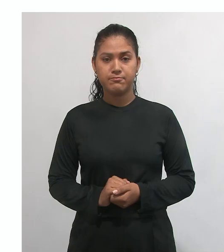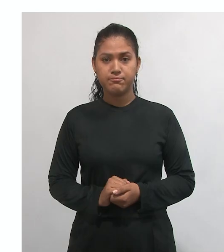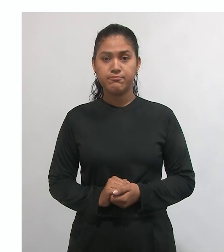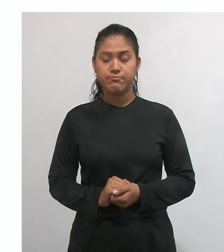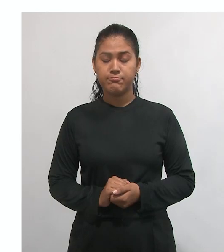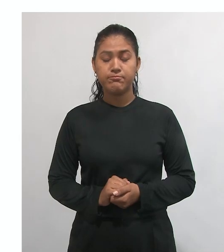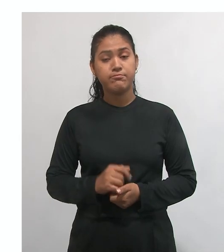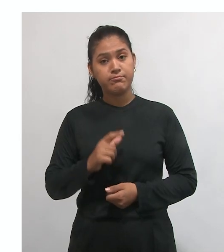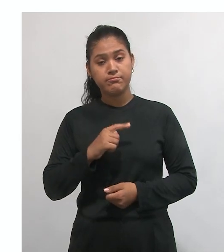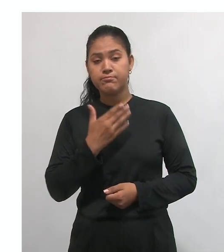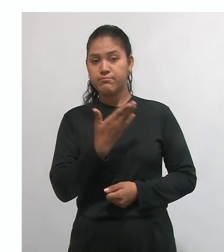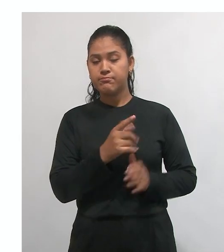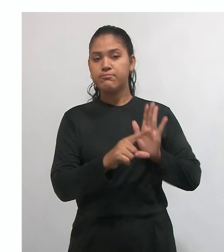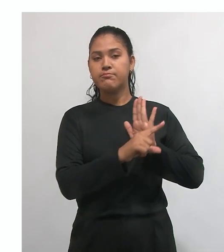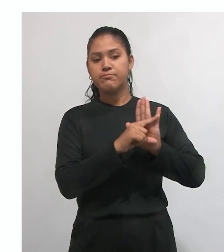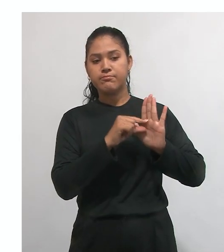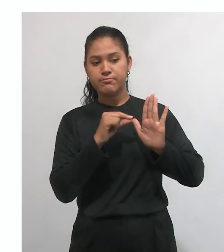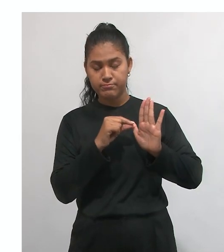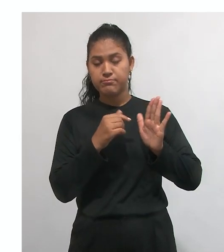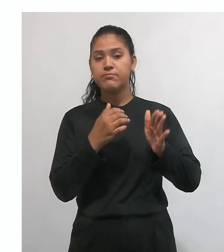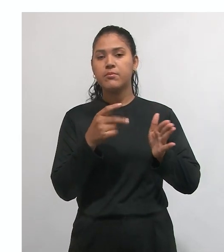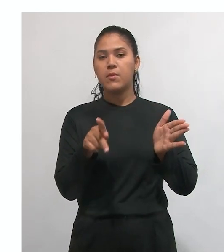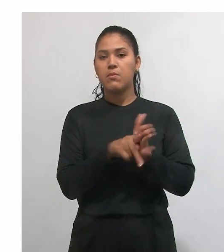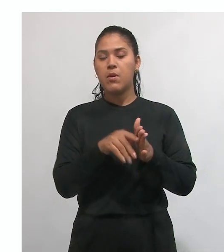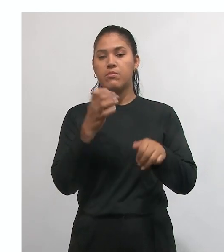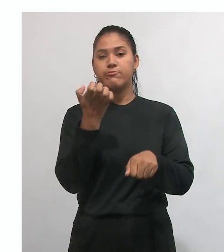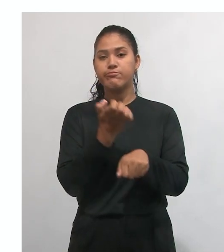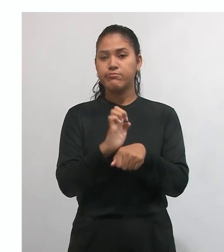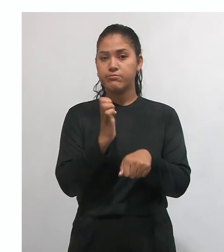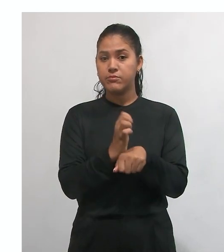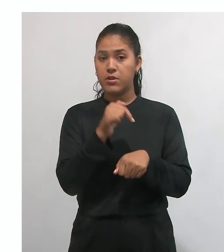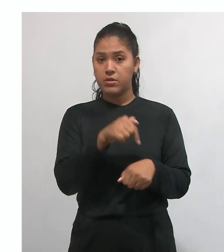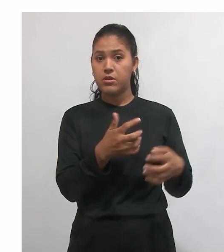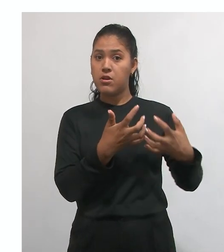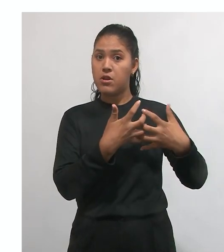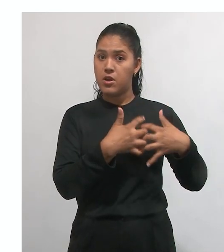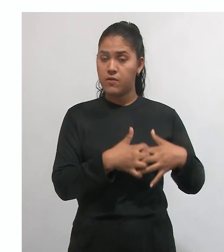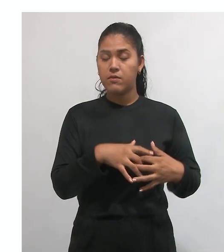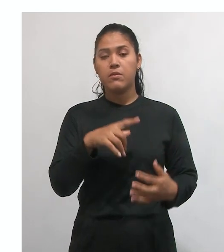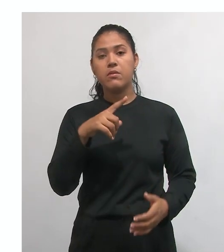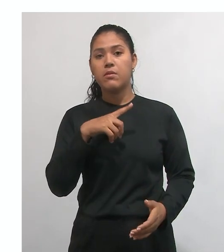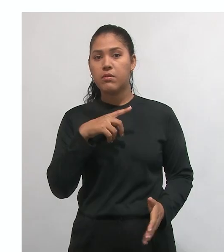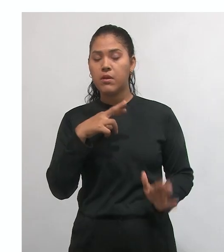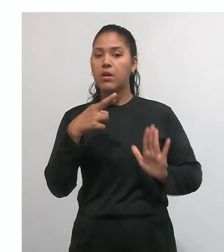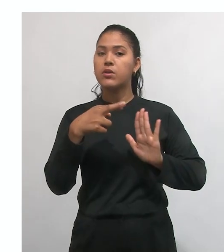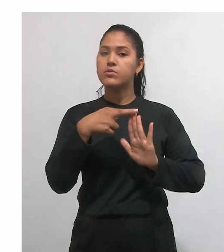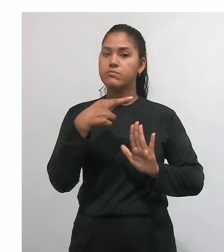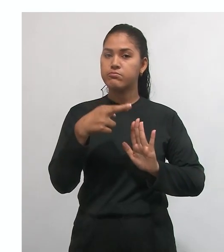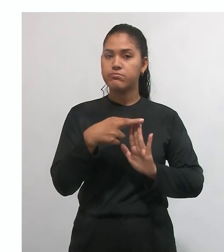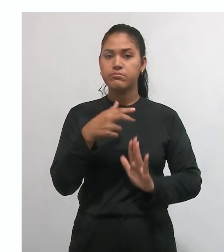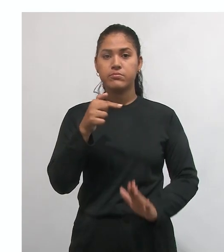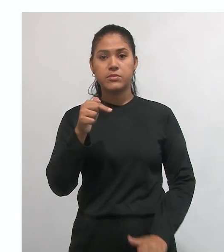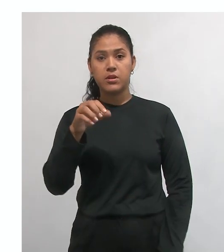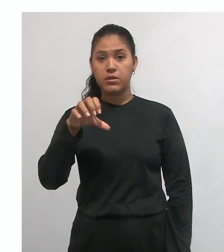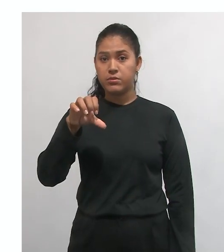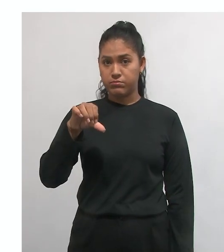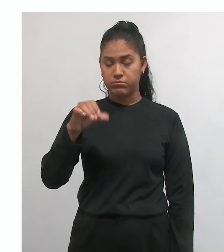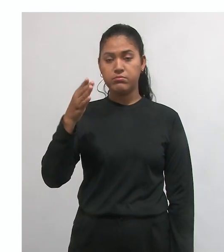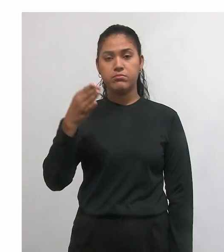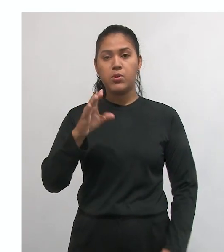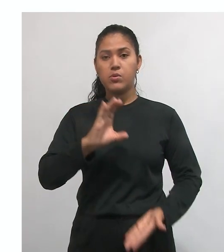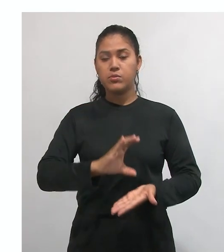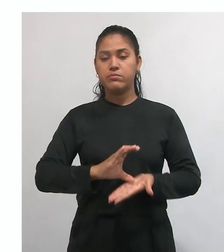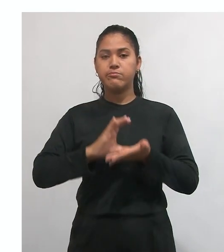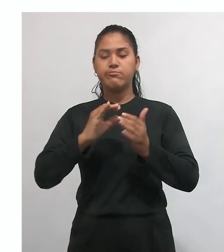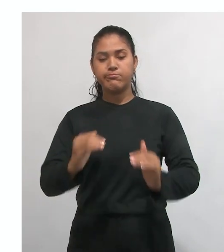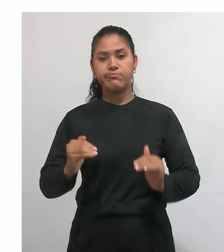conhecer? Então, nós temos, regulamentando o estágio no IFRO, a resolução número